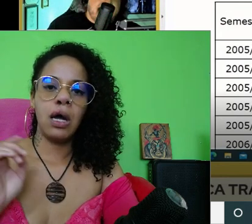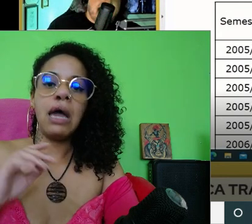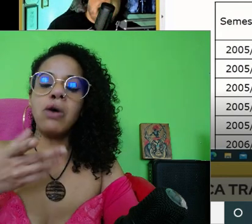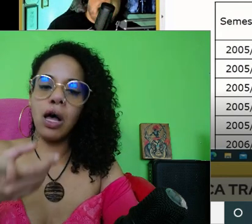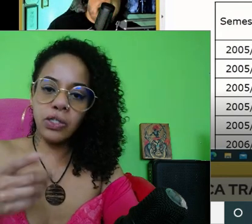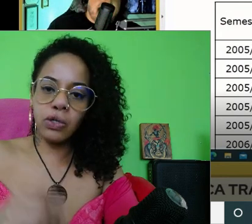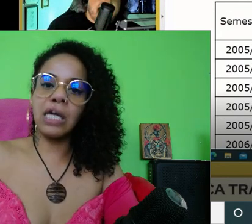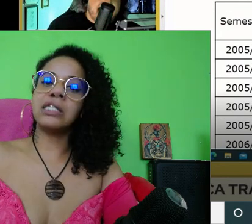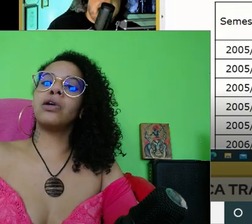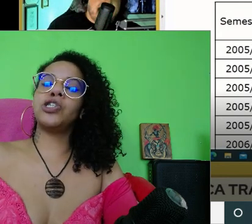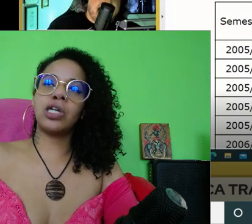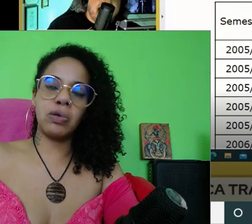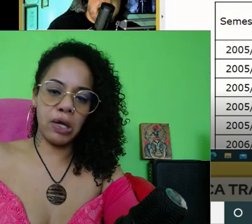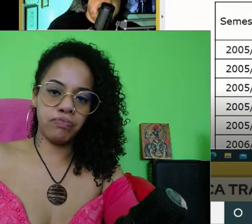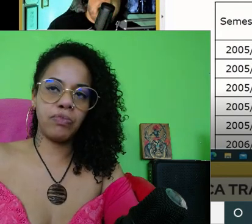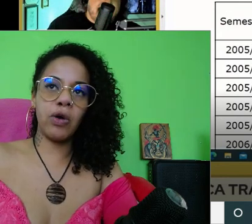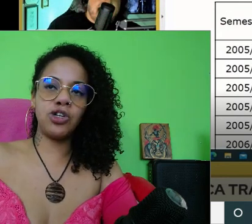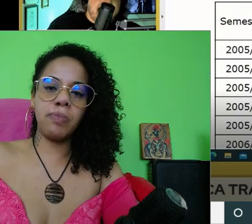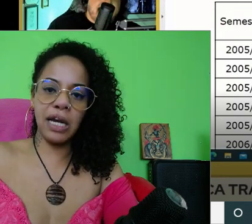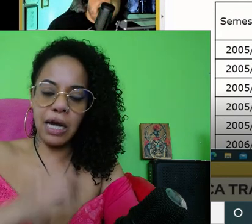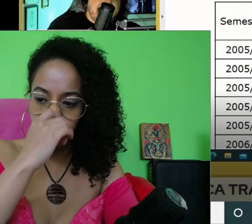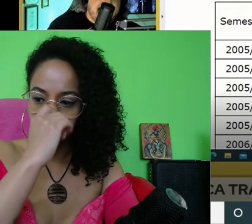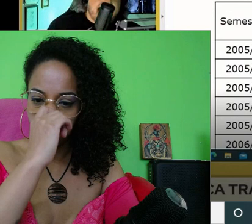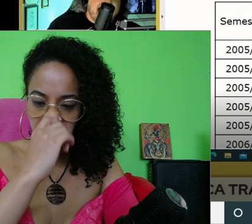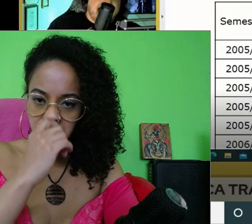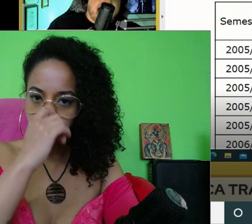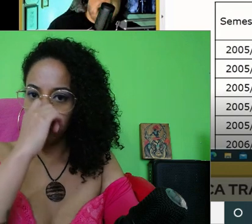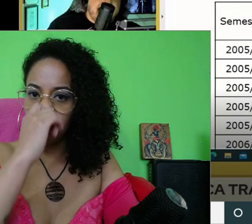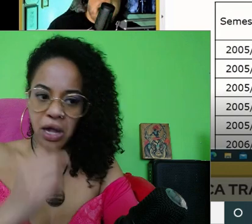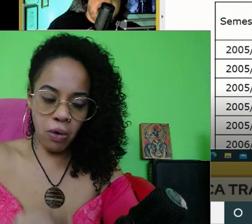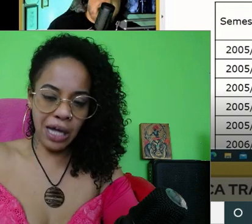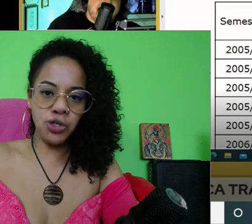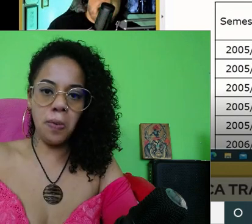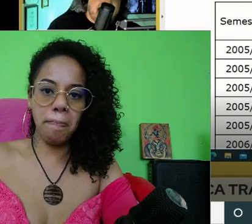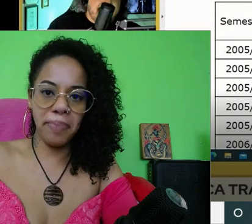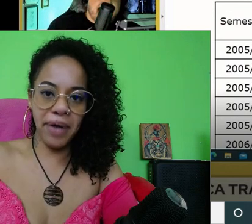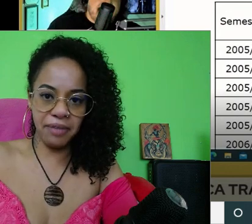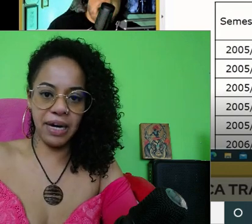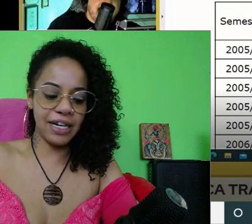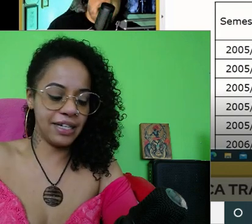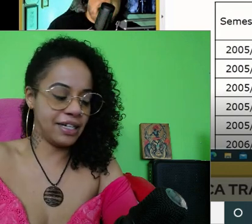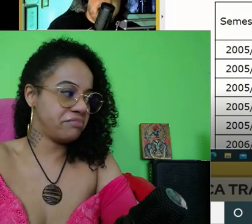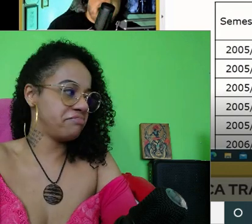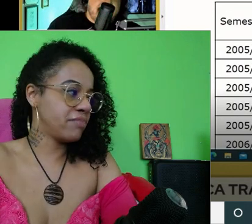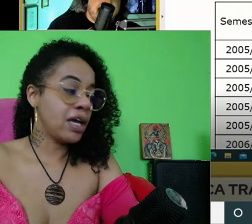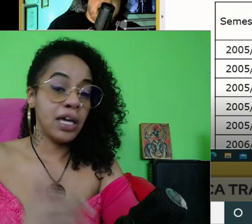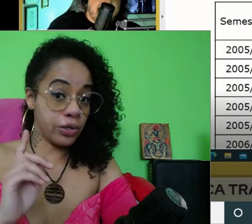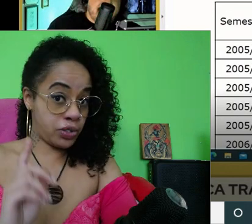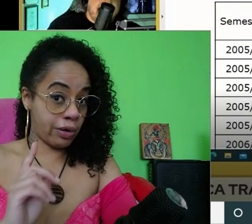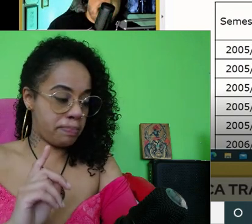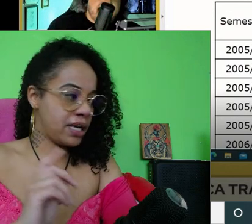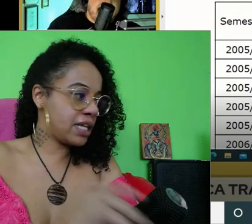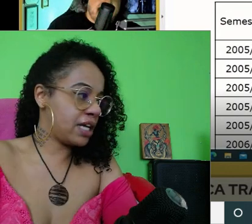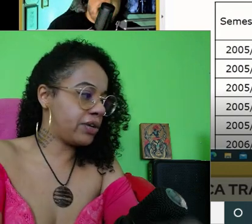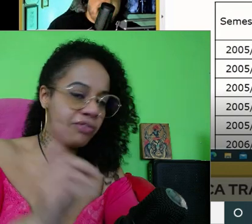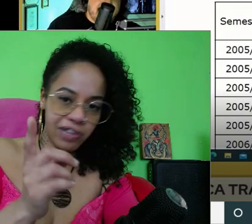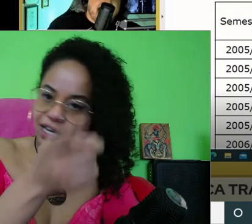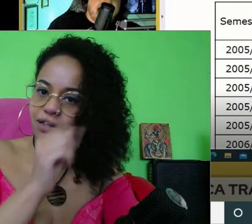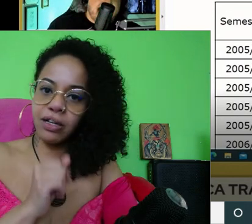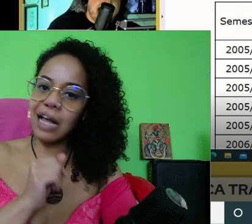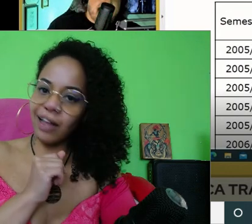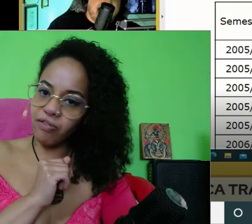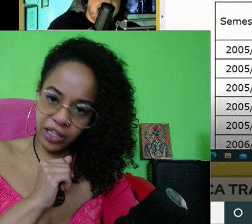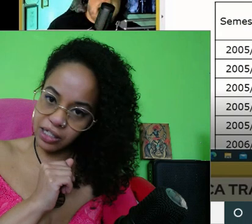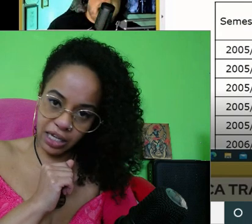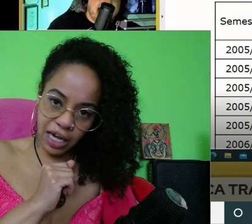eu gosto dessa lógica também eu acho bem legal eu acho bem bacana E eu estou aprendendo aí